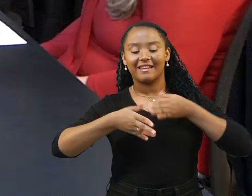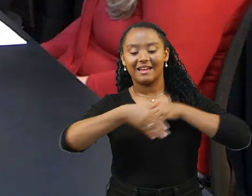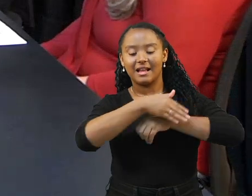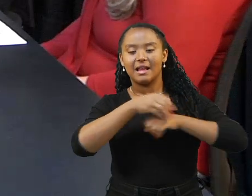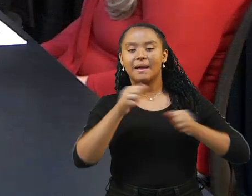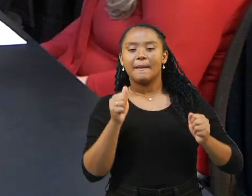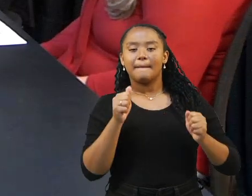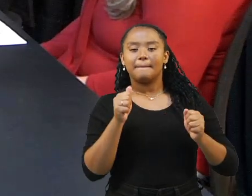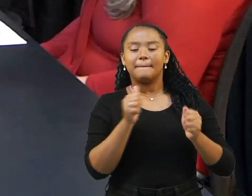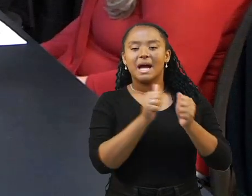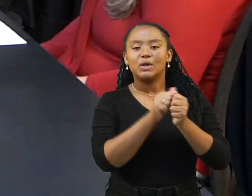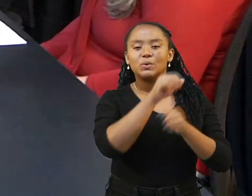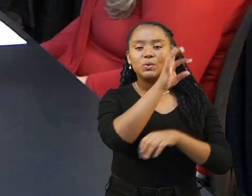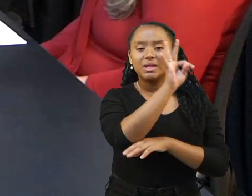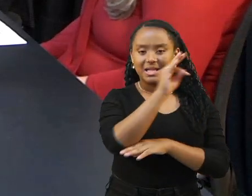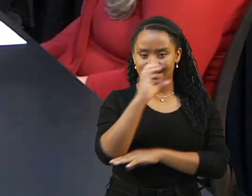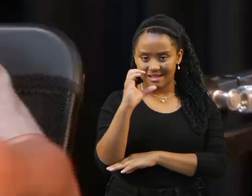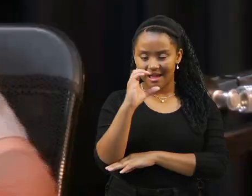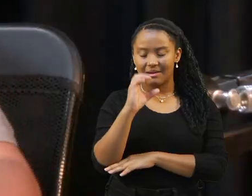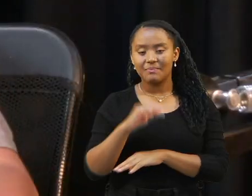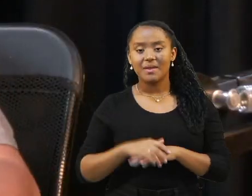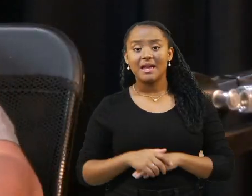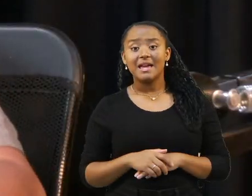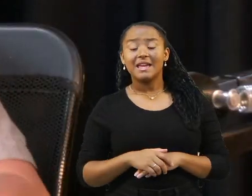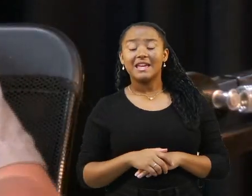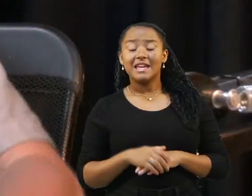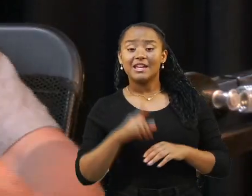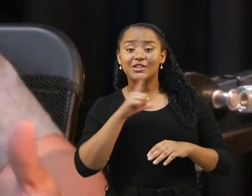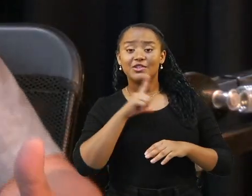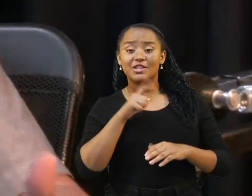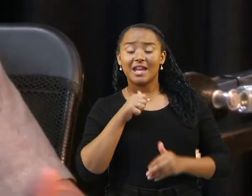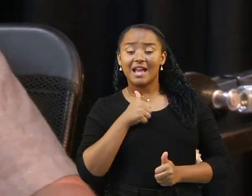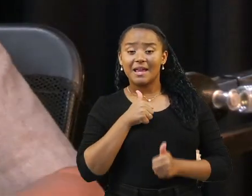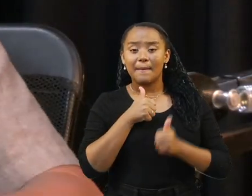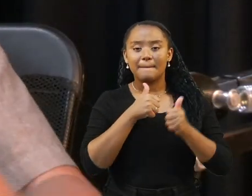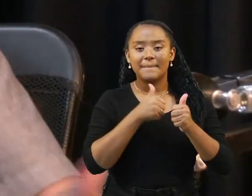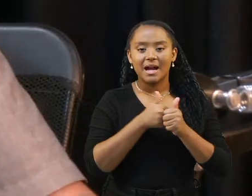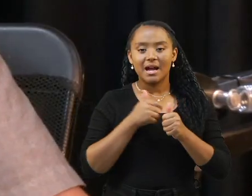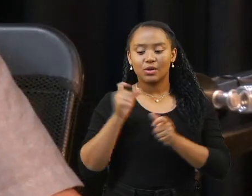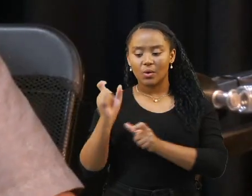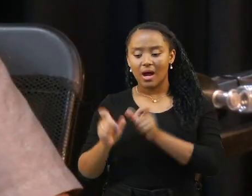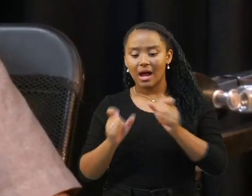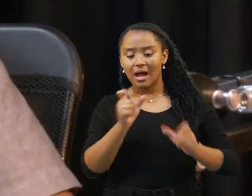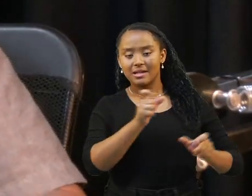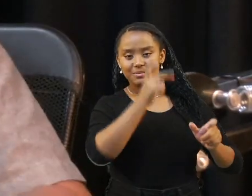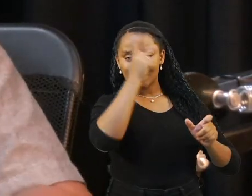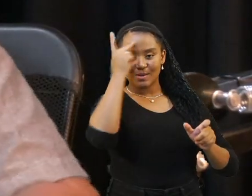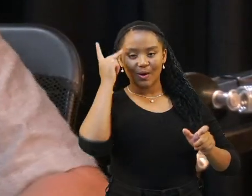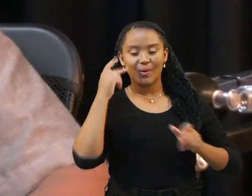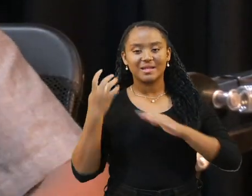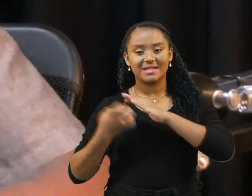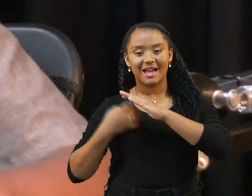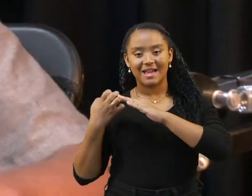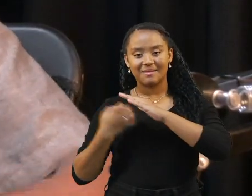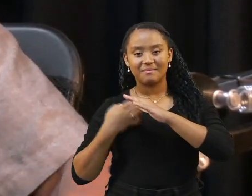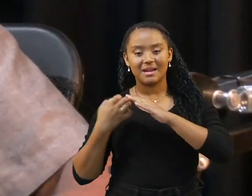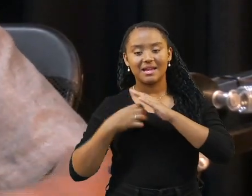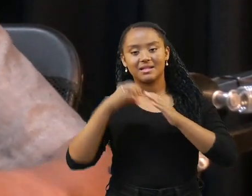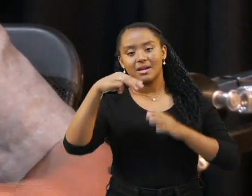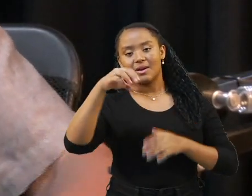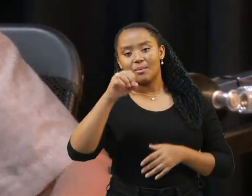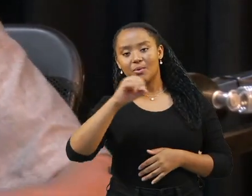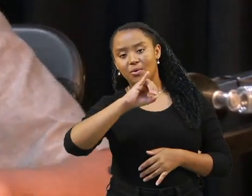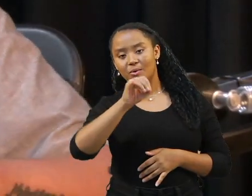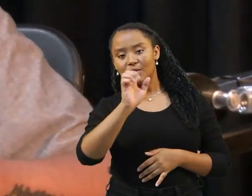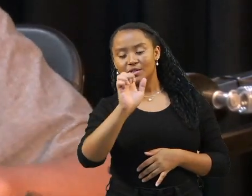ali em volta, os operários, basicamente da Mogiana, começaram a se estabelecer,